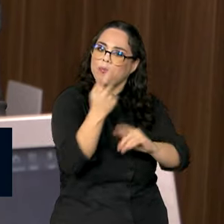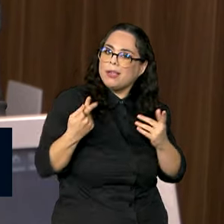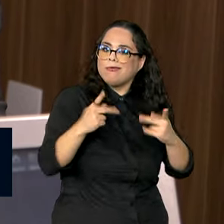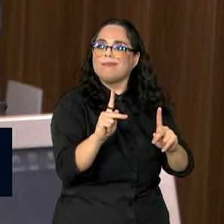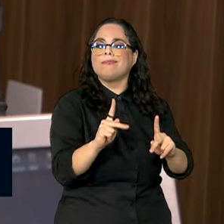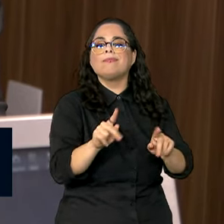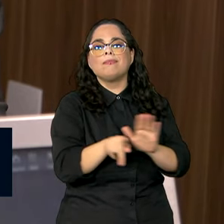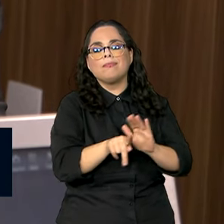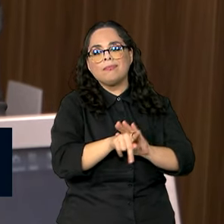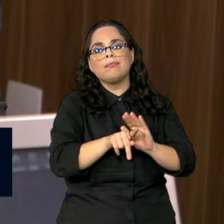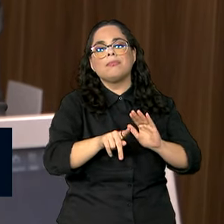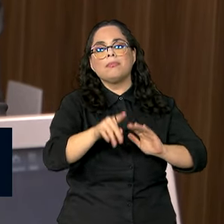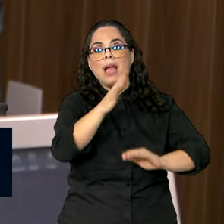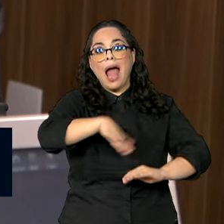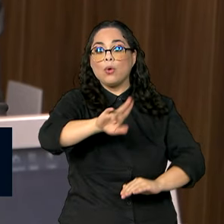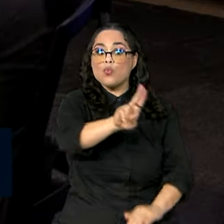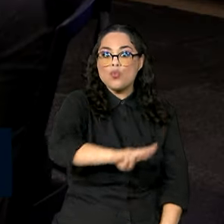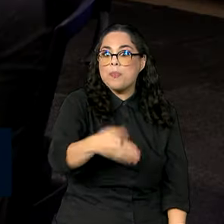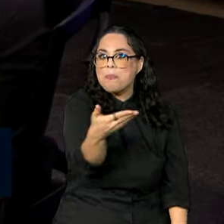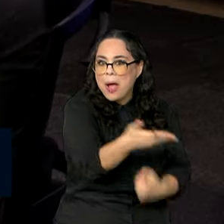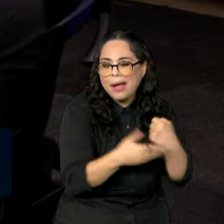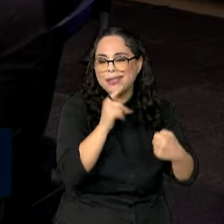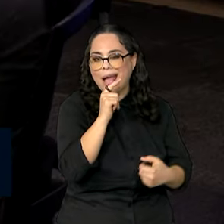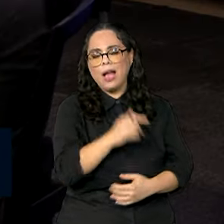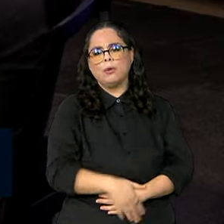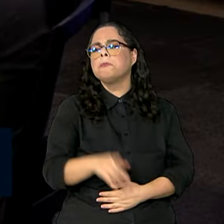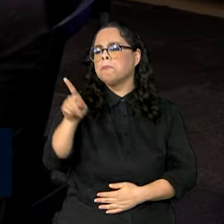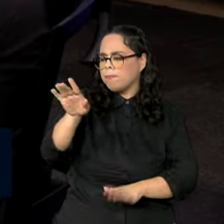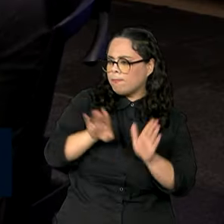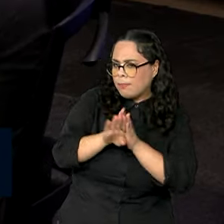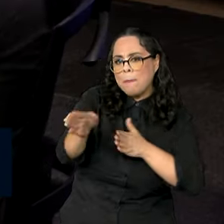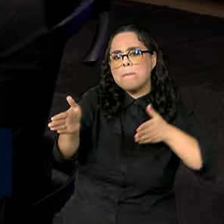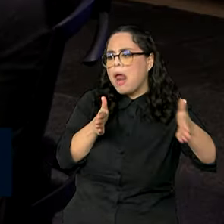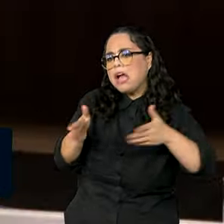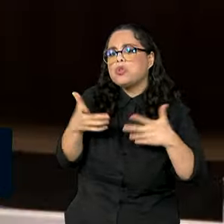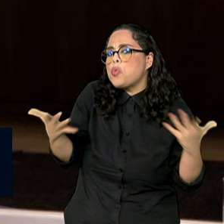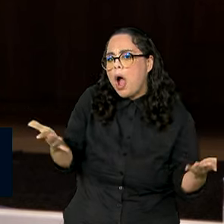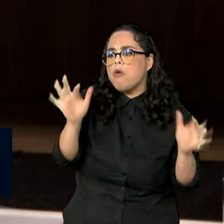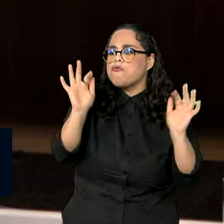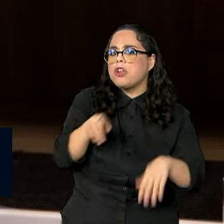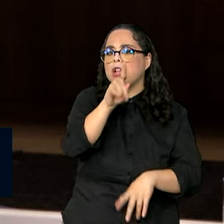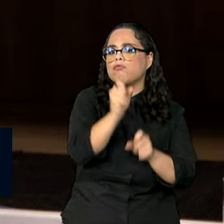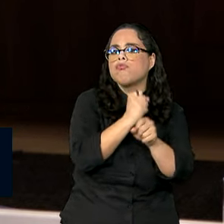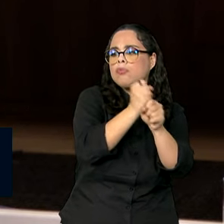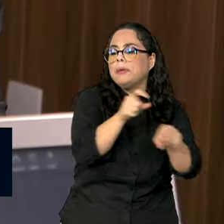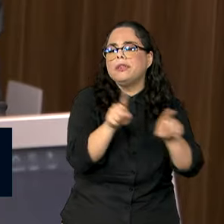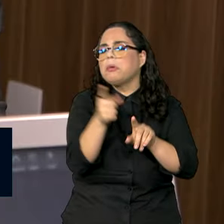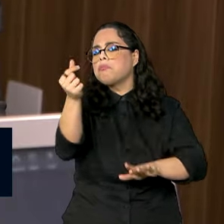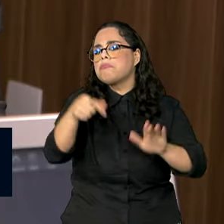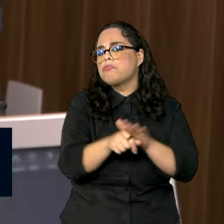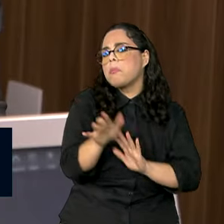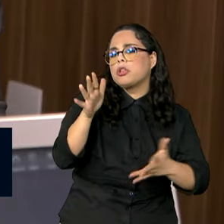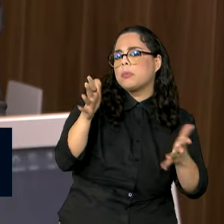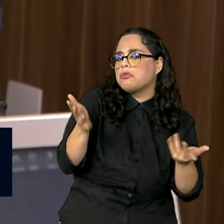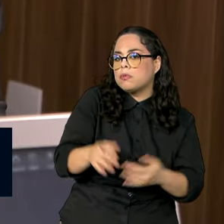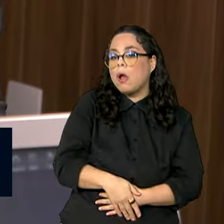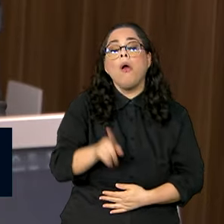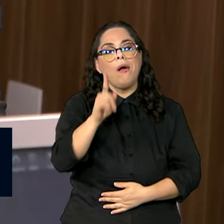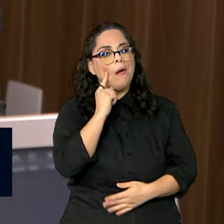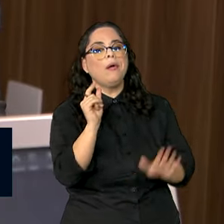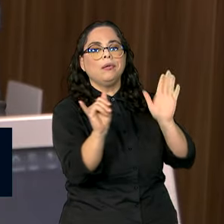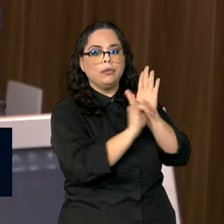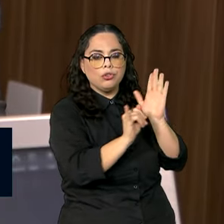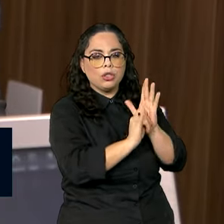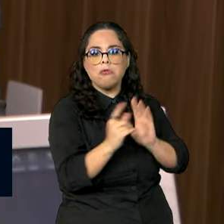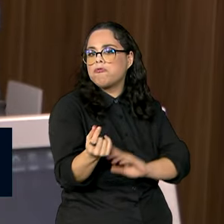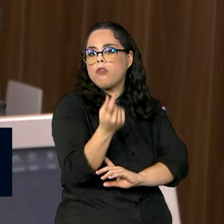com base no recurso hídrico. E qual é a previsão de investimentos e o prazo para a finalização das obras? O valor do edital, ele está estimado